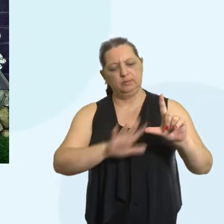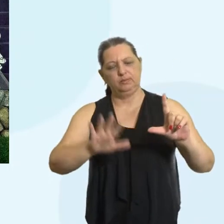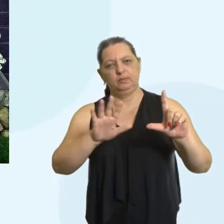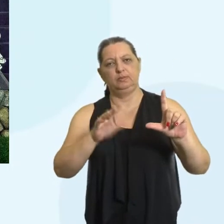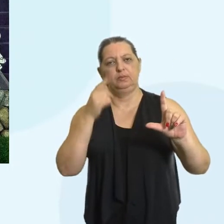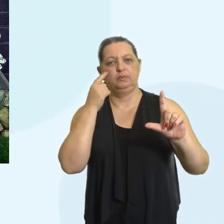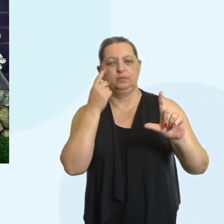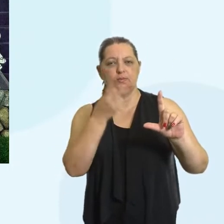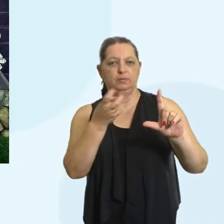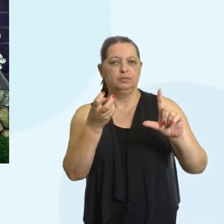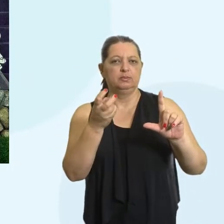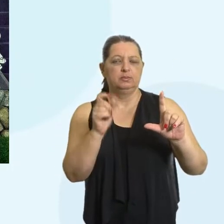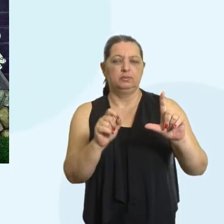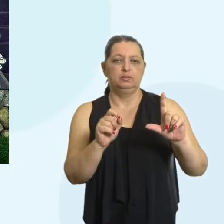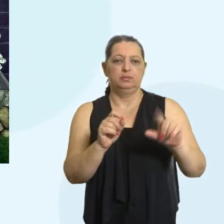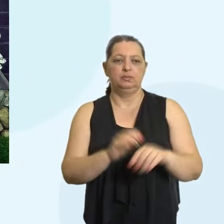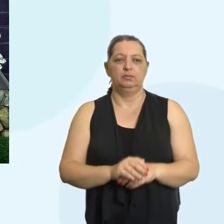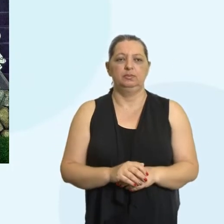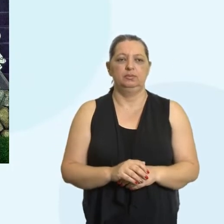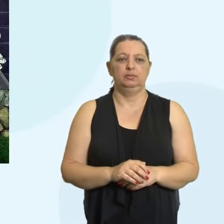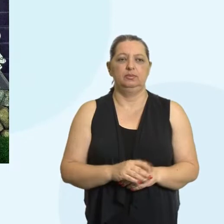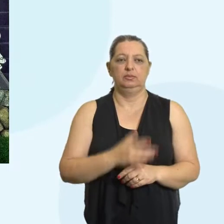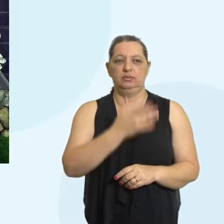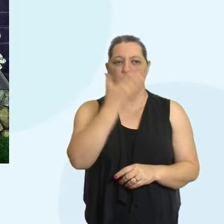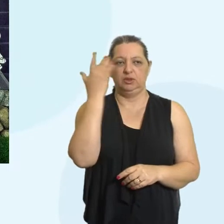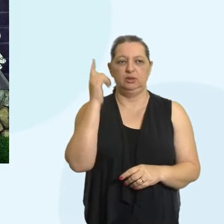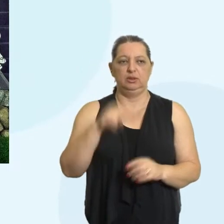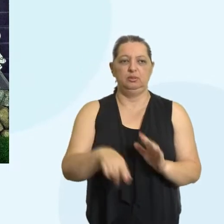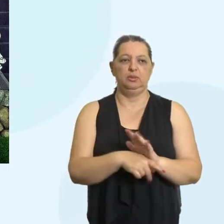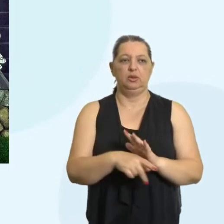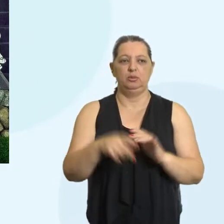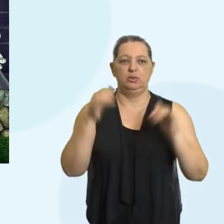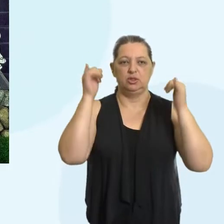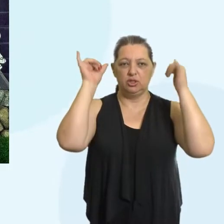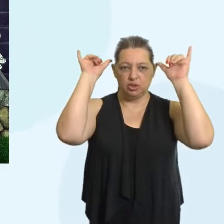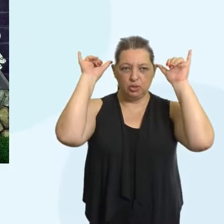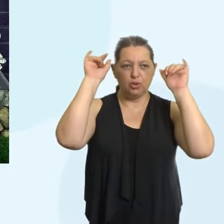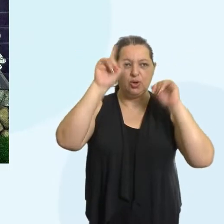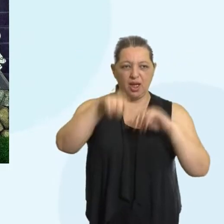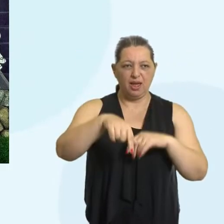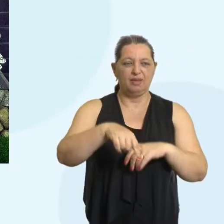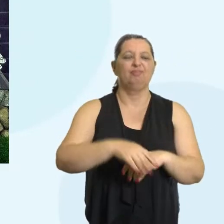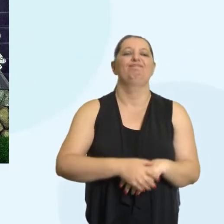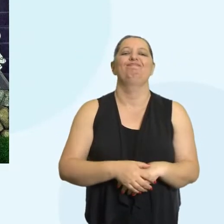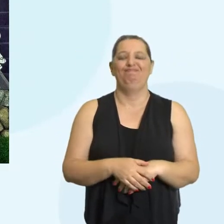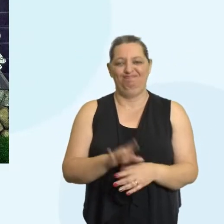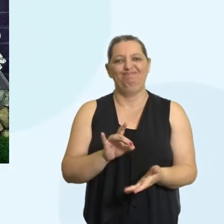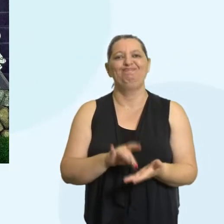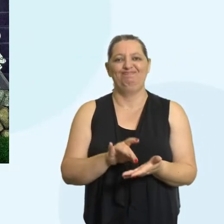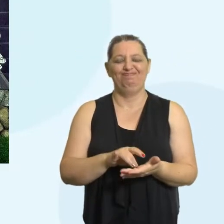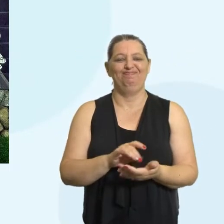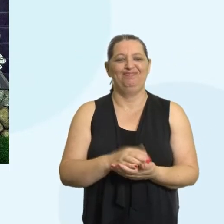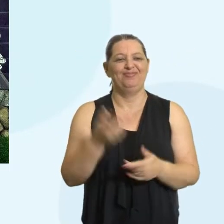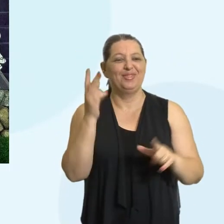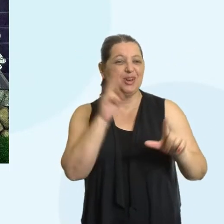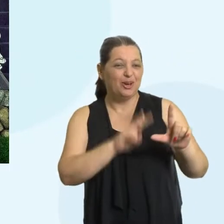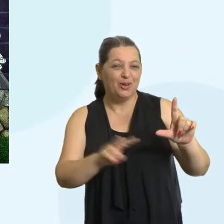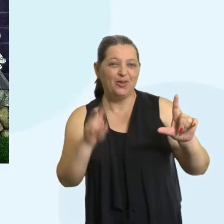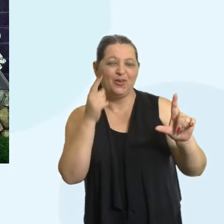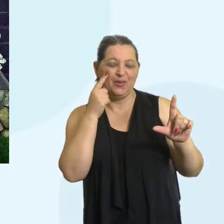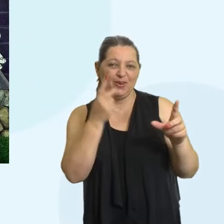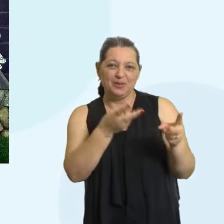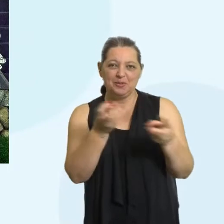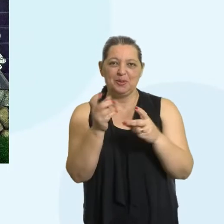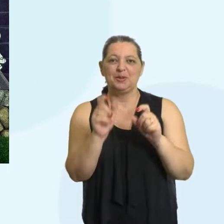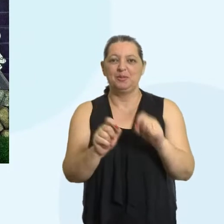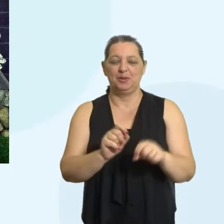essa Alguém falou aqui no chefe da cabeça de touro Valeu realmente é de tudo é quando a gente olha com uma obra como